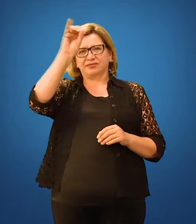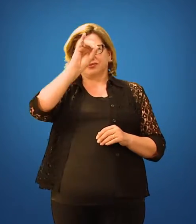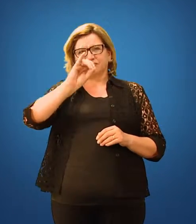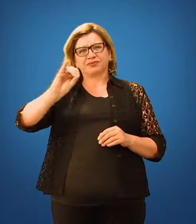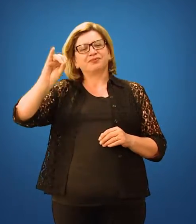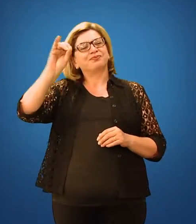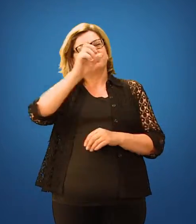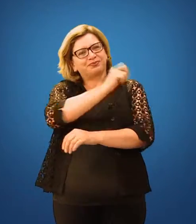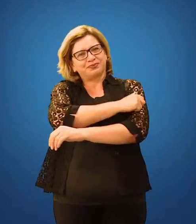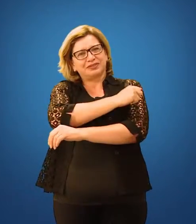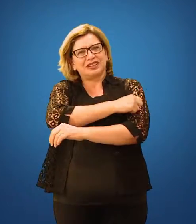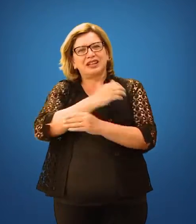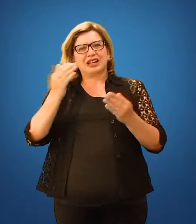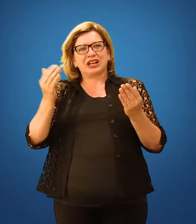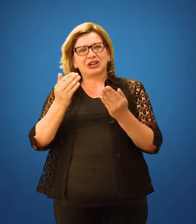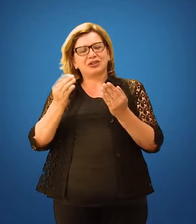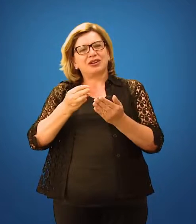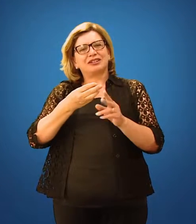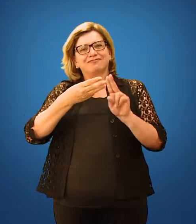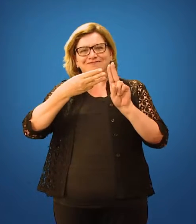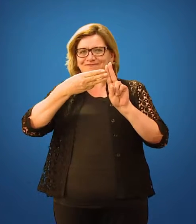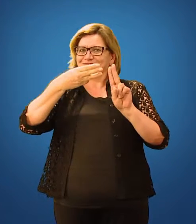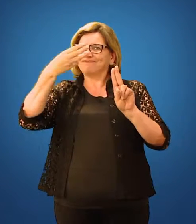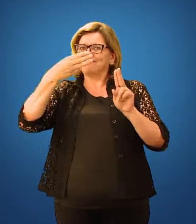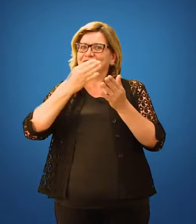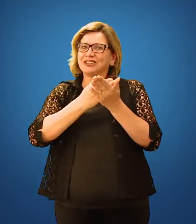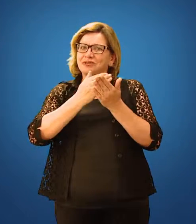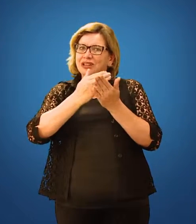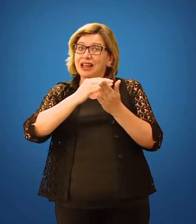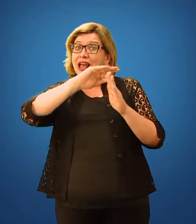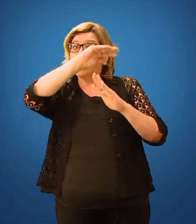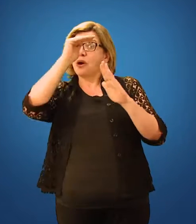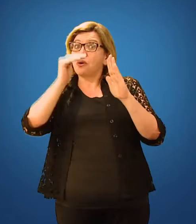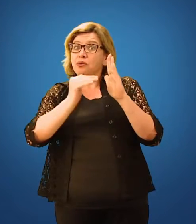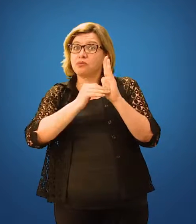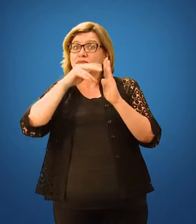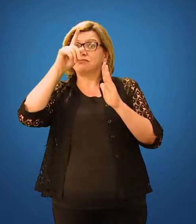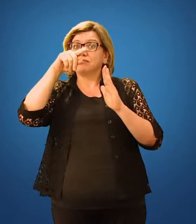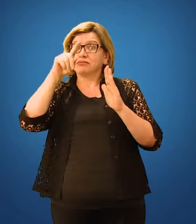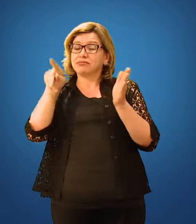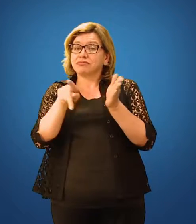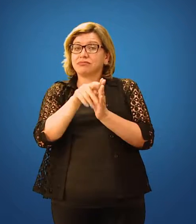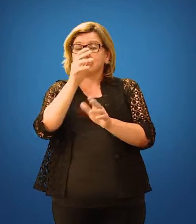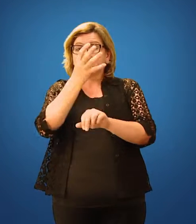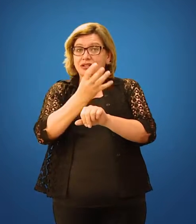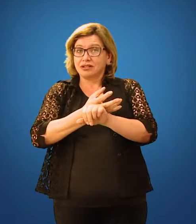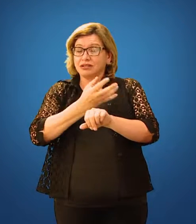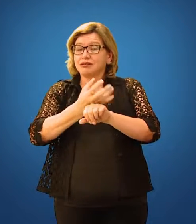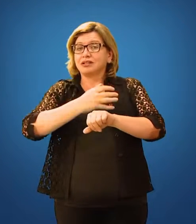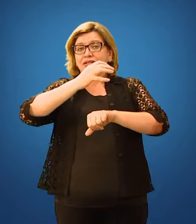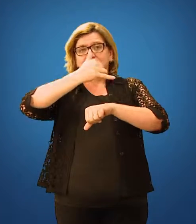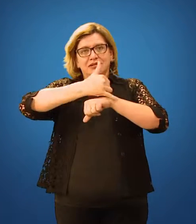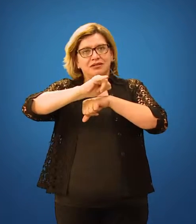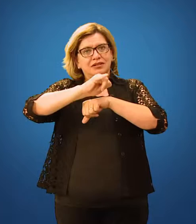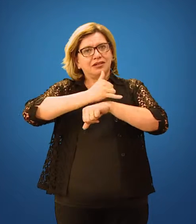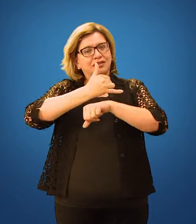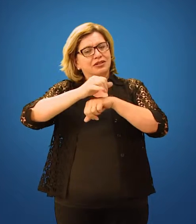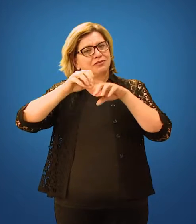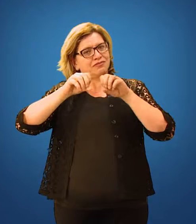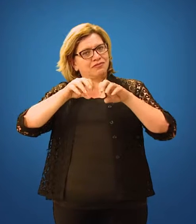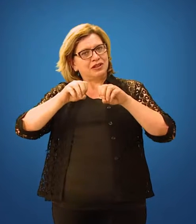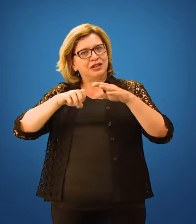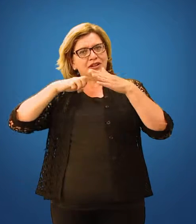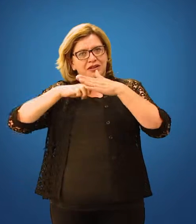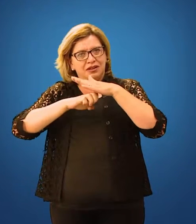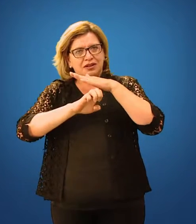Olá, cursistas! Nós vamos dar início à terceira unidade, é a última unidade da disciplina Estratégias Educacionais para Empreender, e